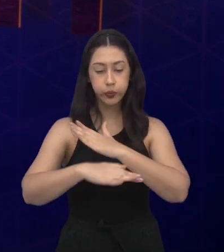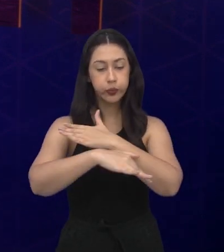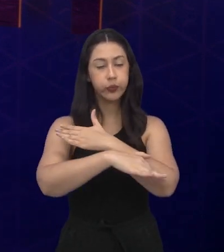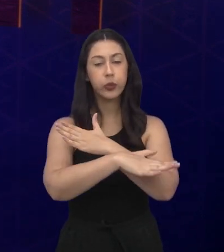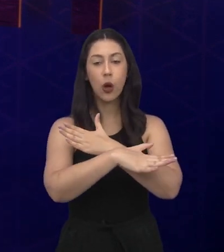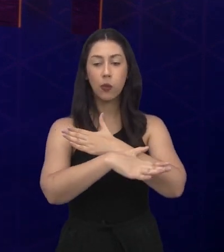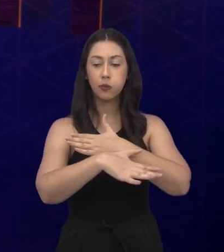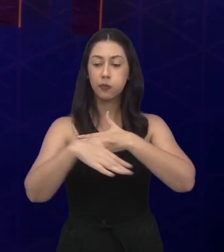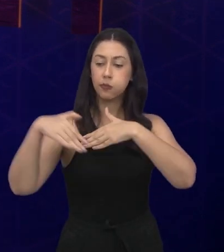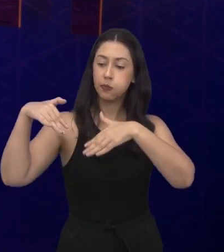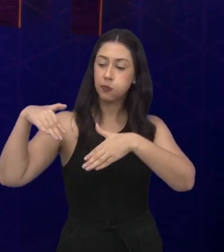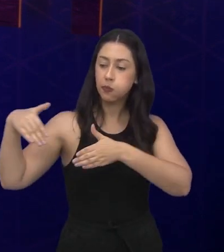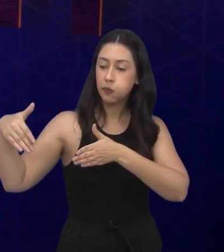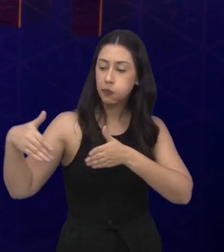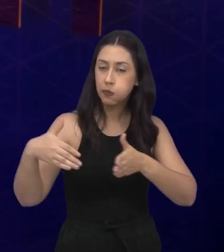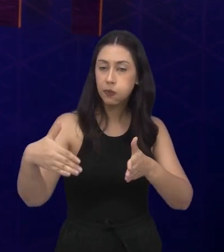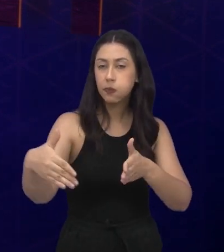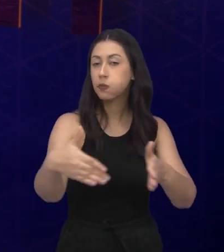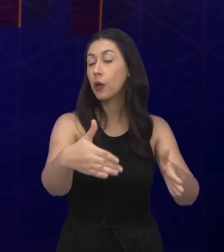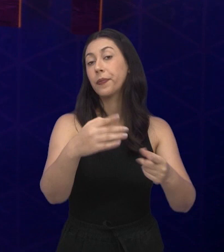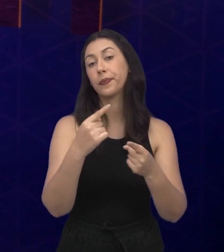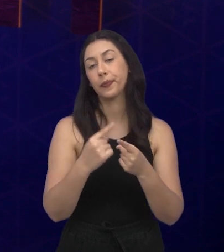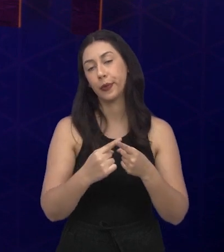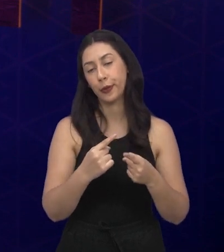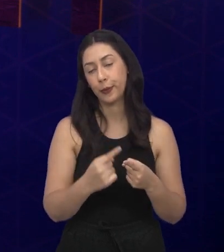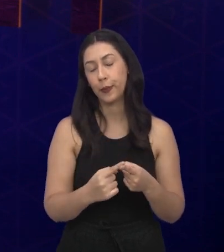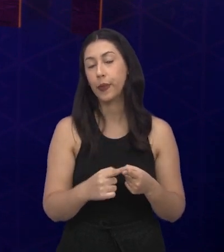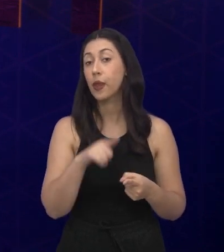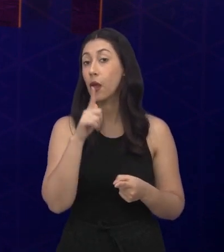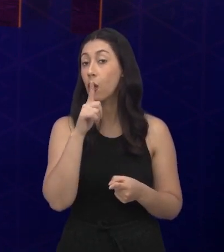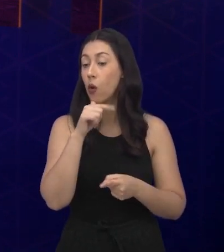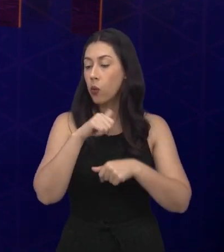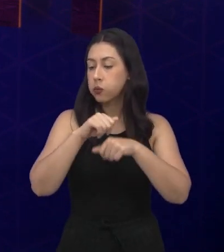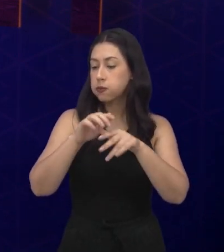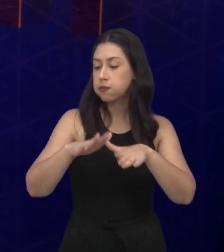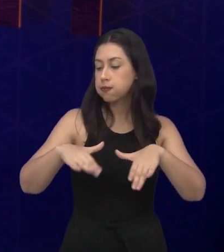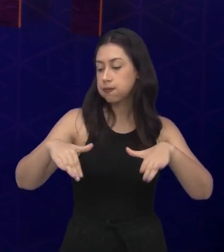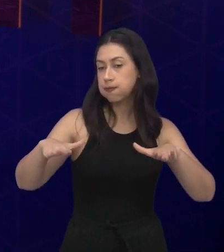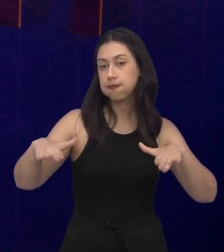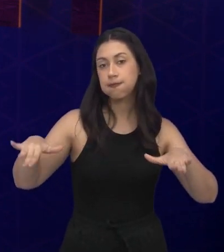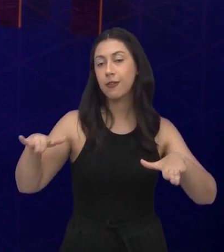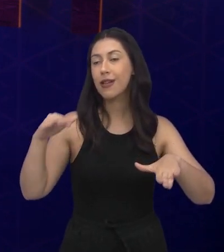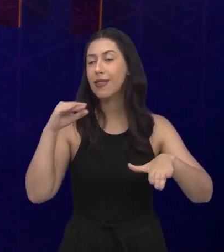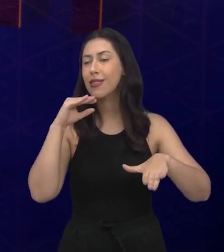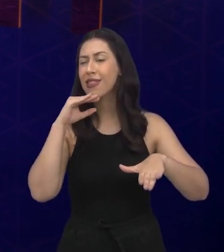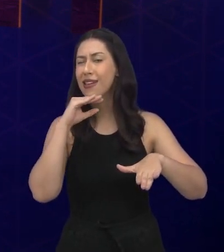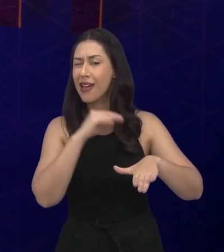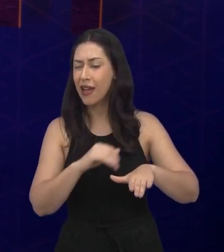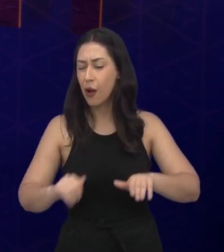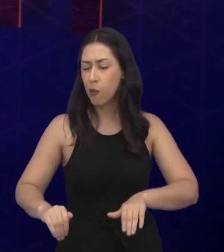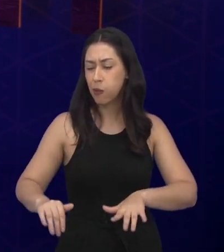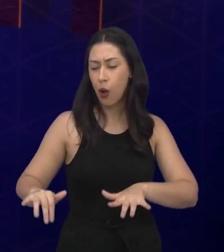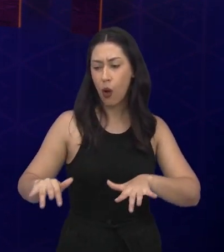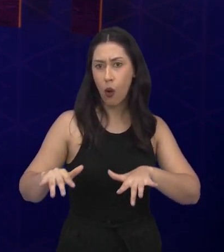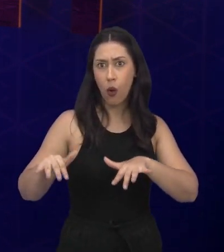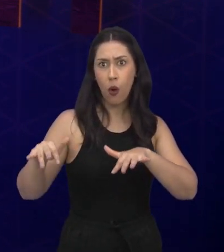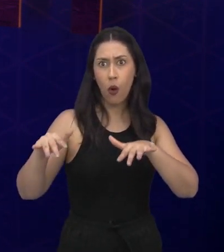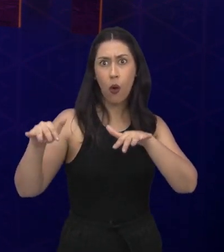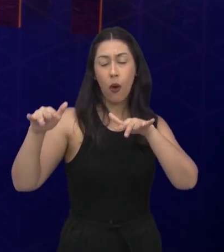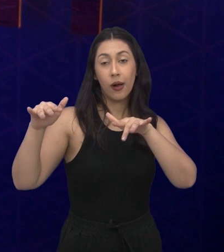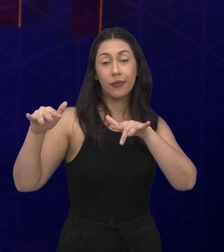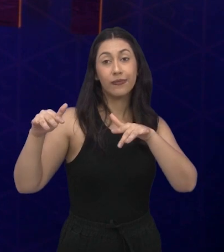Norte. O mar fica mais quente e aumentando o nível do mar e todas essas consequências